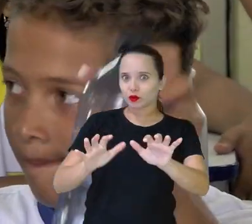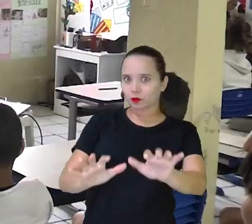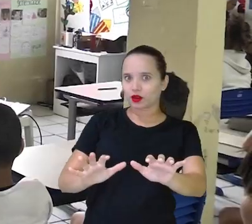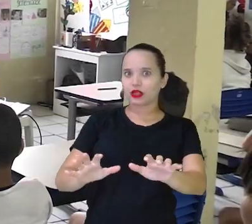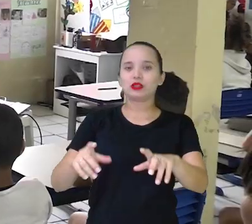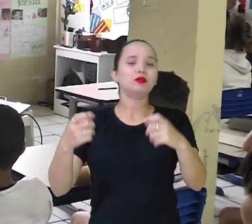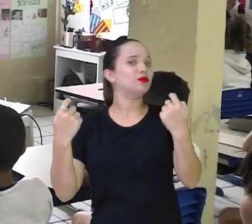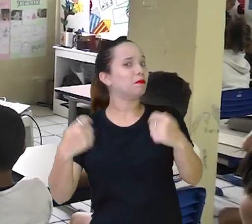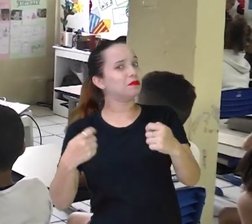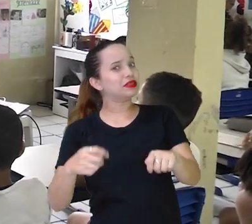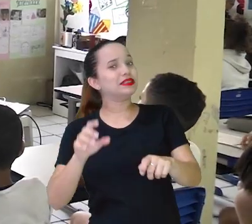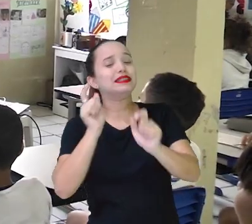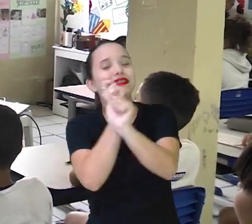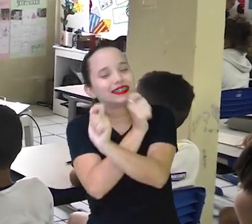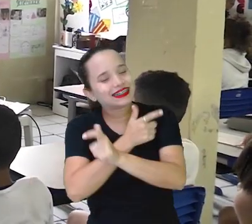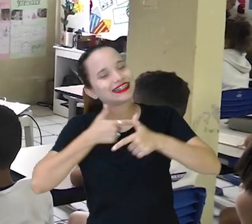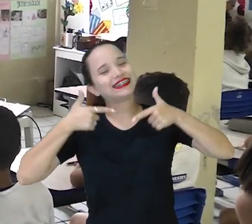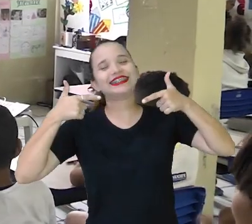dar um sorriso.